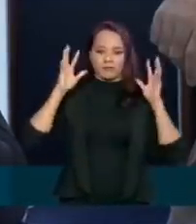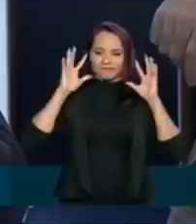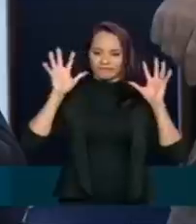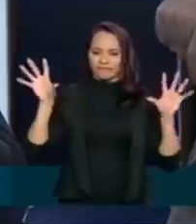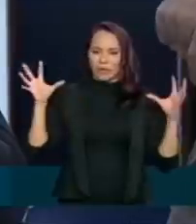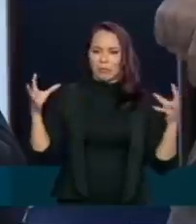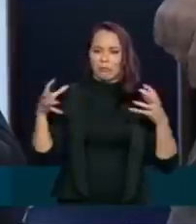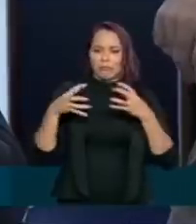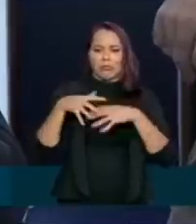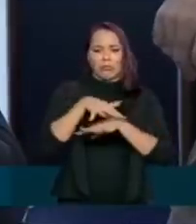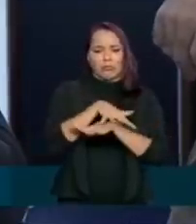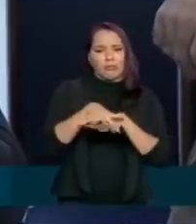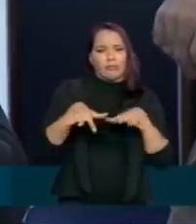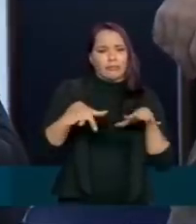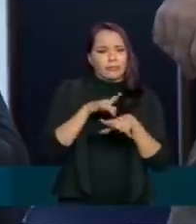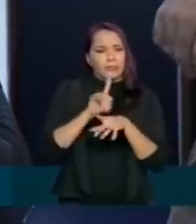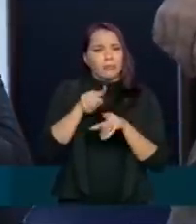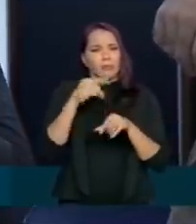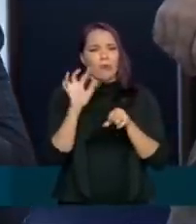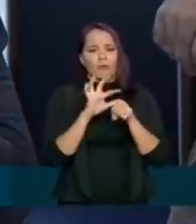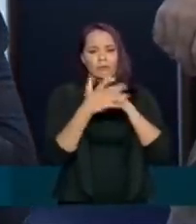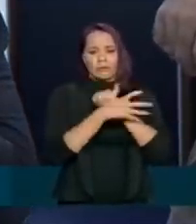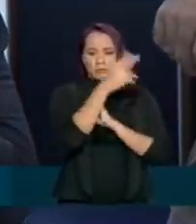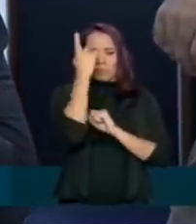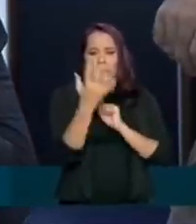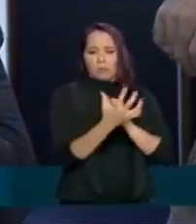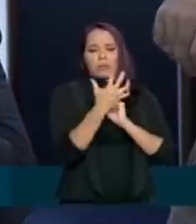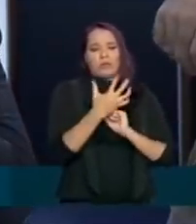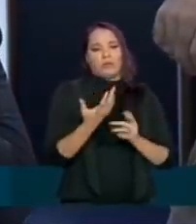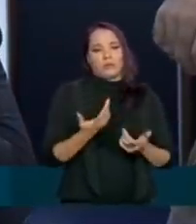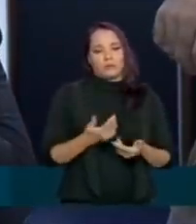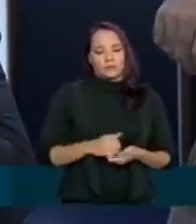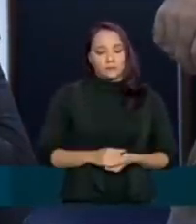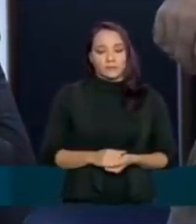momento que chega o Covid naquela pessoa. Pode ir?